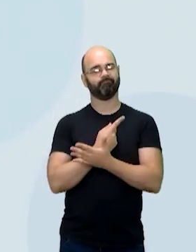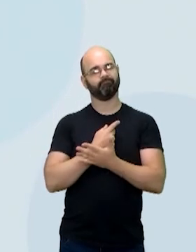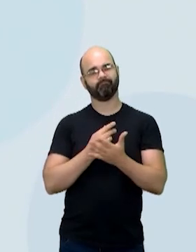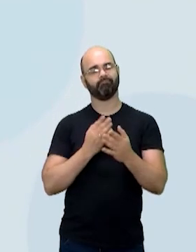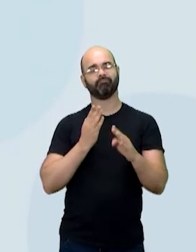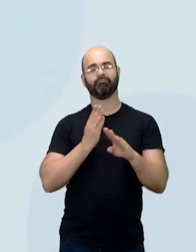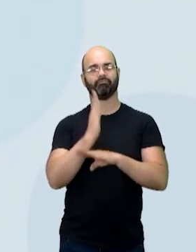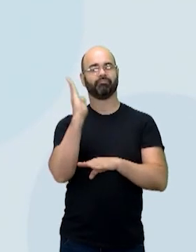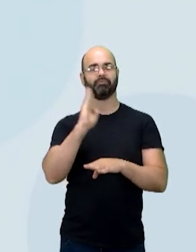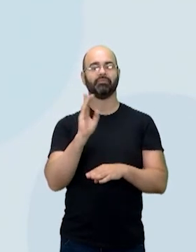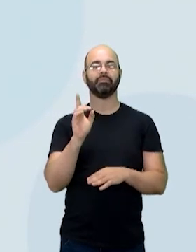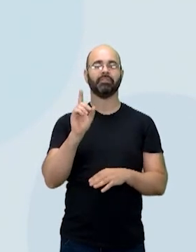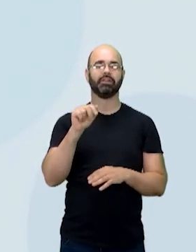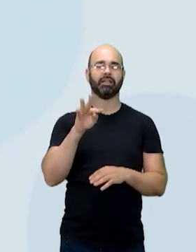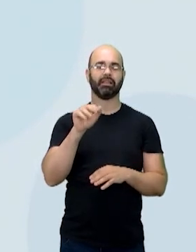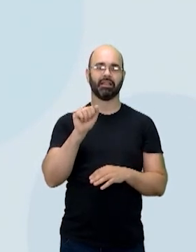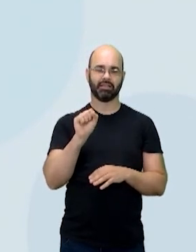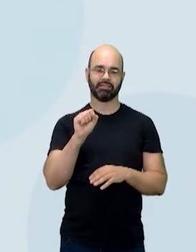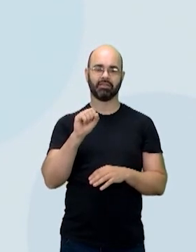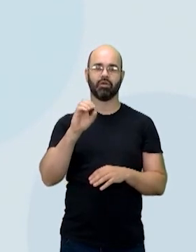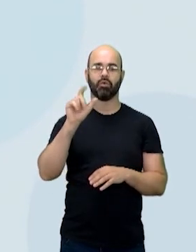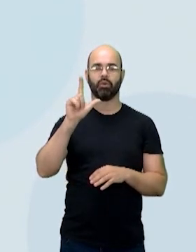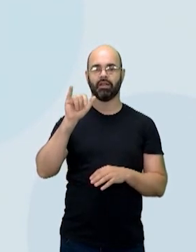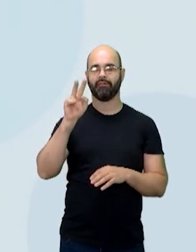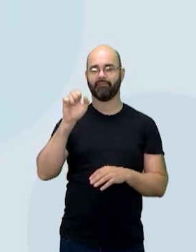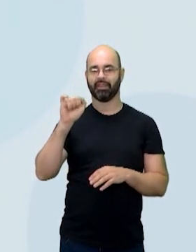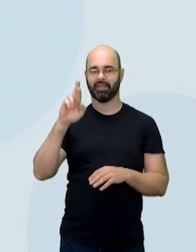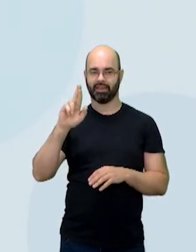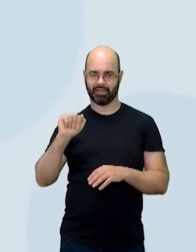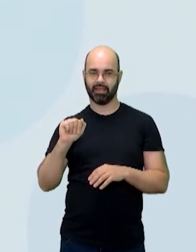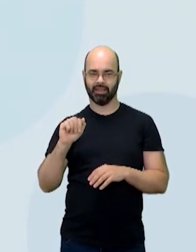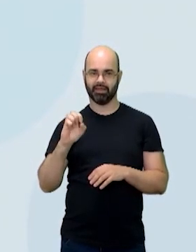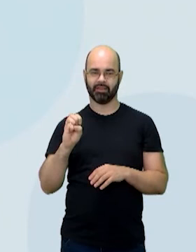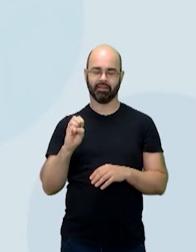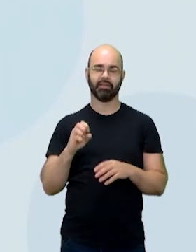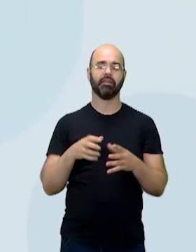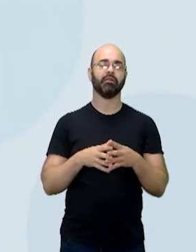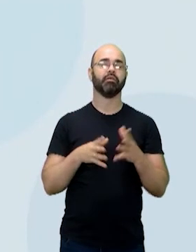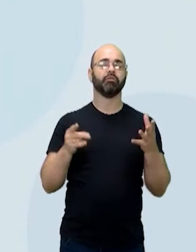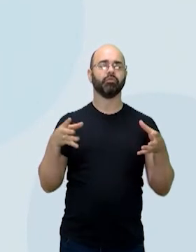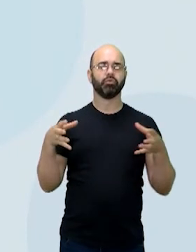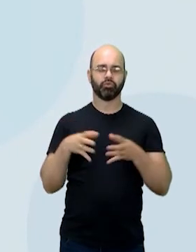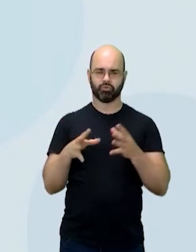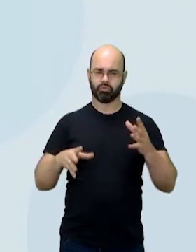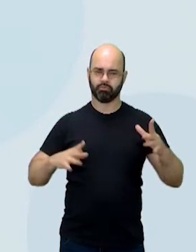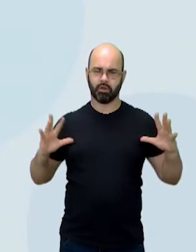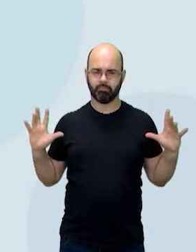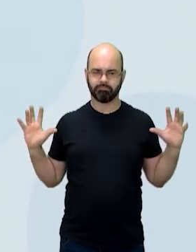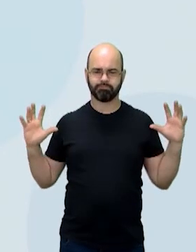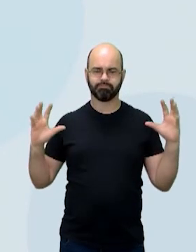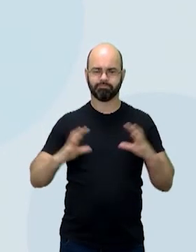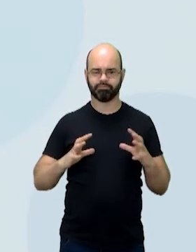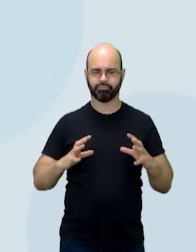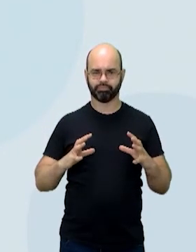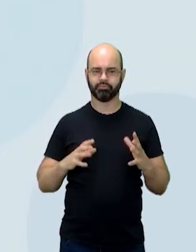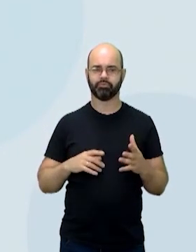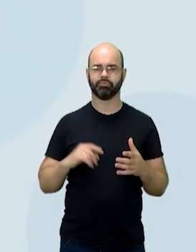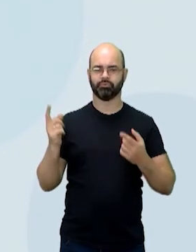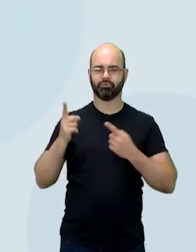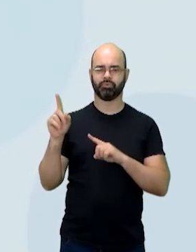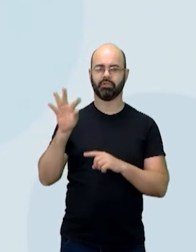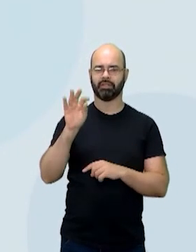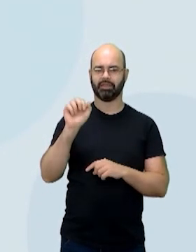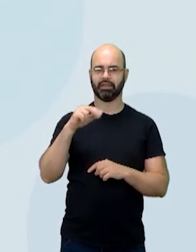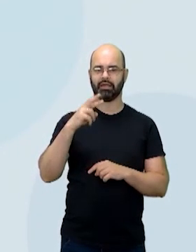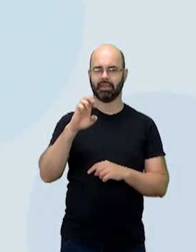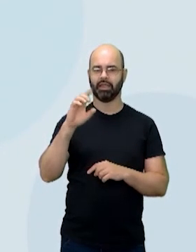de Oliveira, ela acabou se aglutinando pelo apoio político ao candidato Tancredo